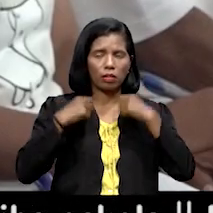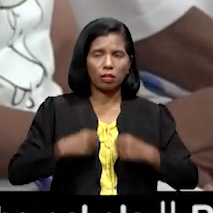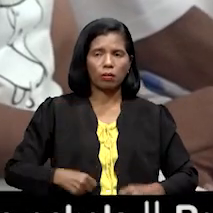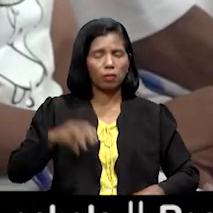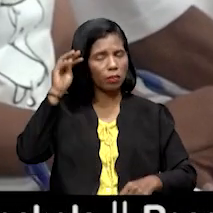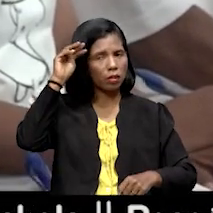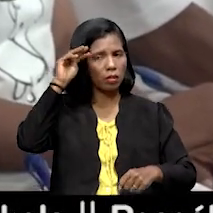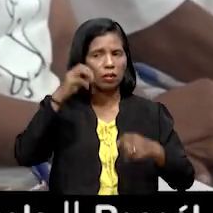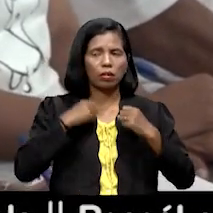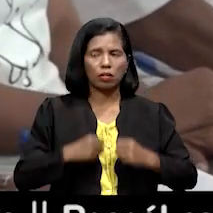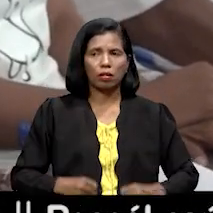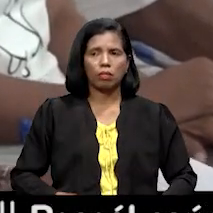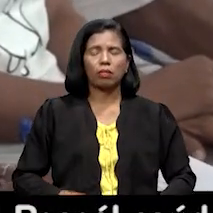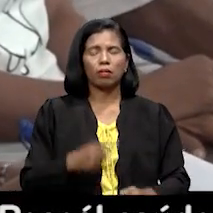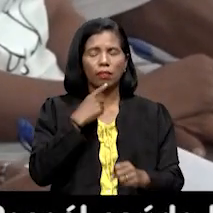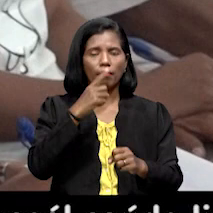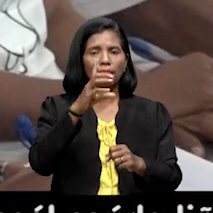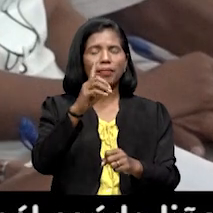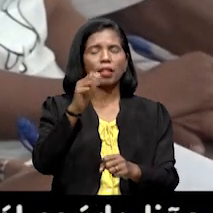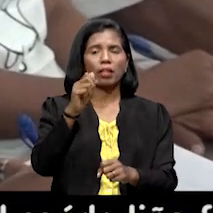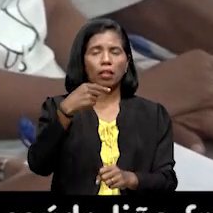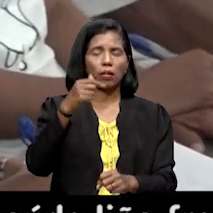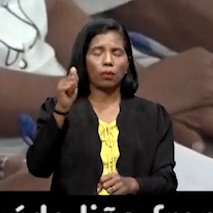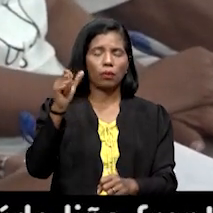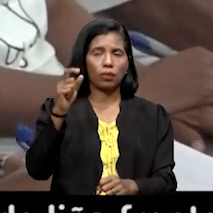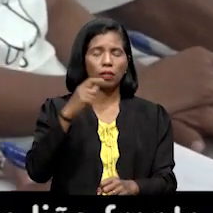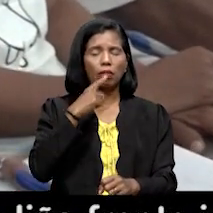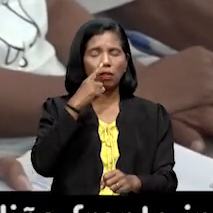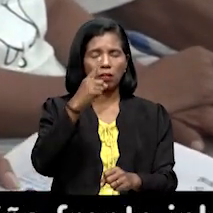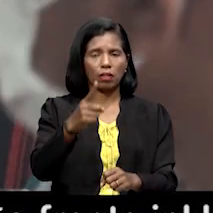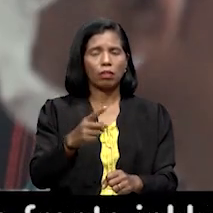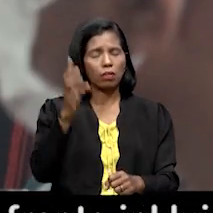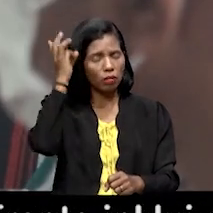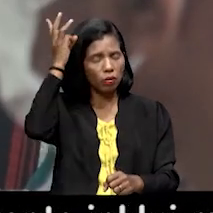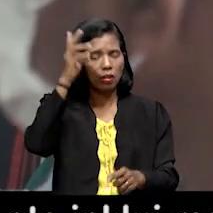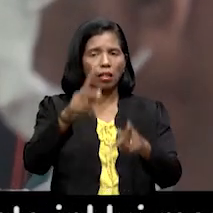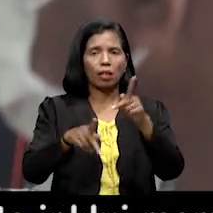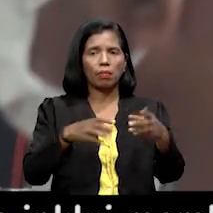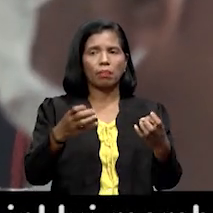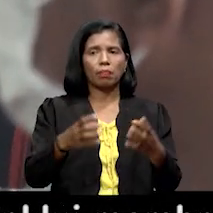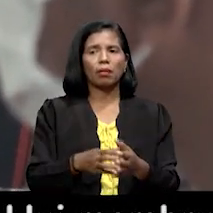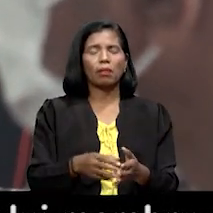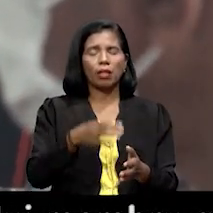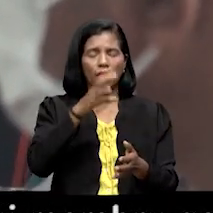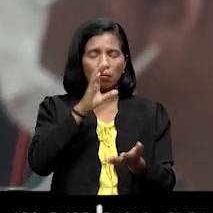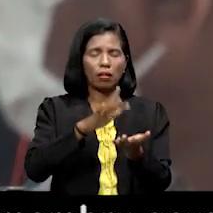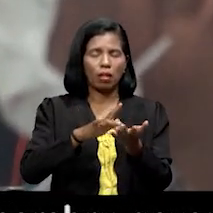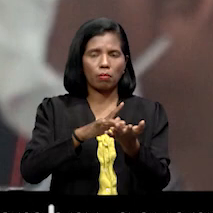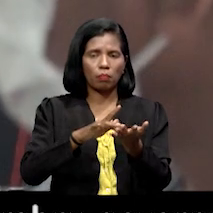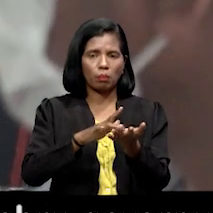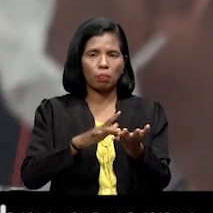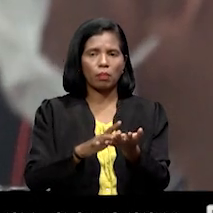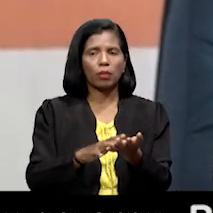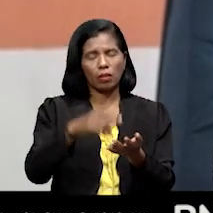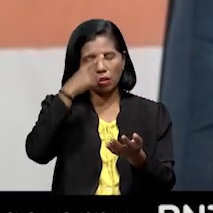Saúde, Heitor da Costa Pereira Hateten, nia preocupa tamba daudaune, comunidade balun ma consumo ai moro kerbal, tamba da